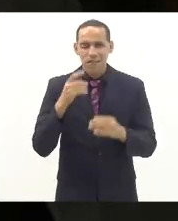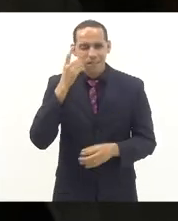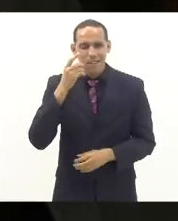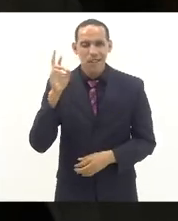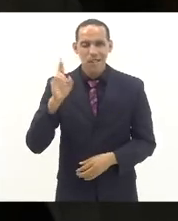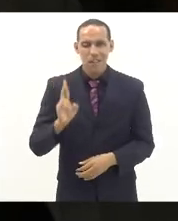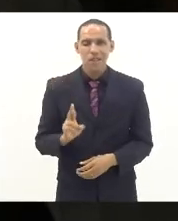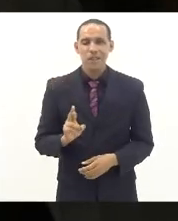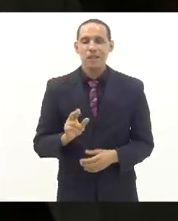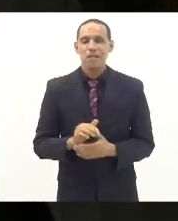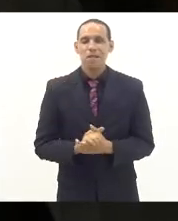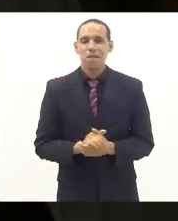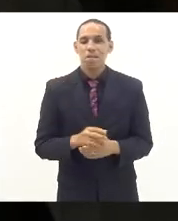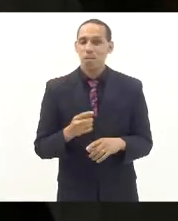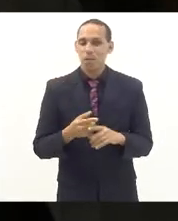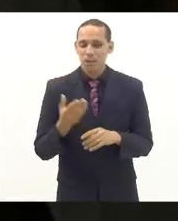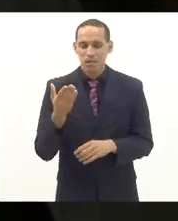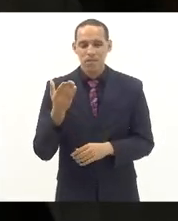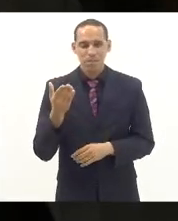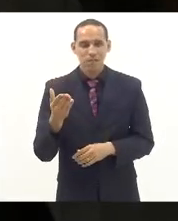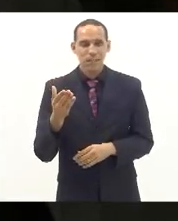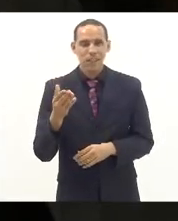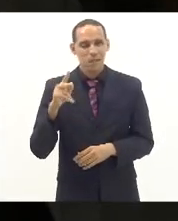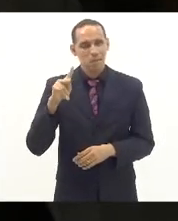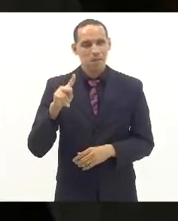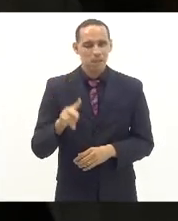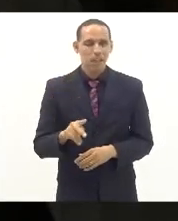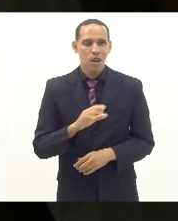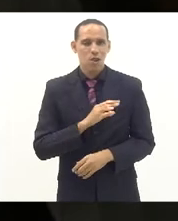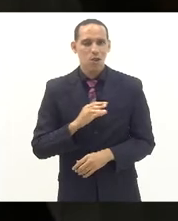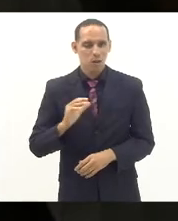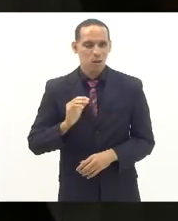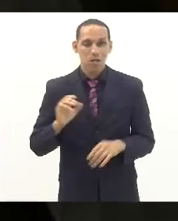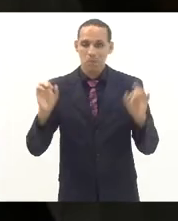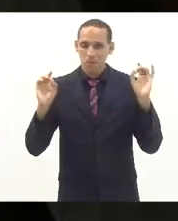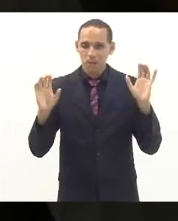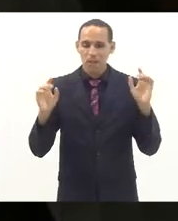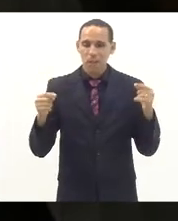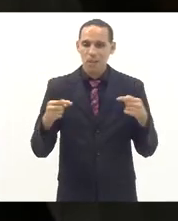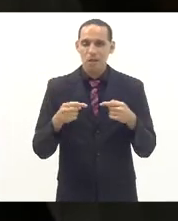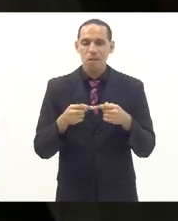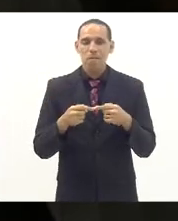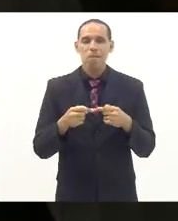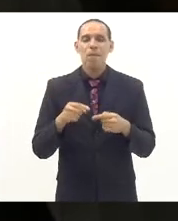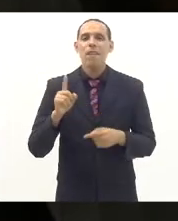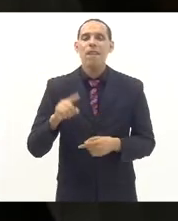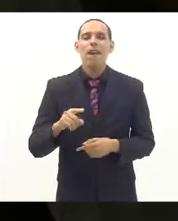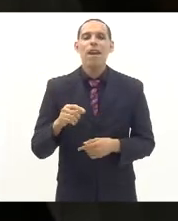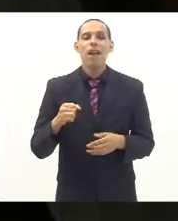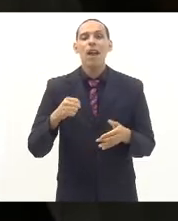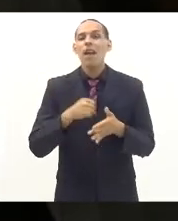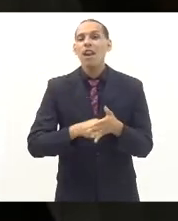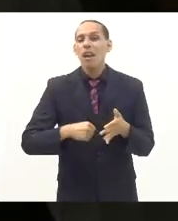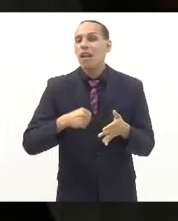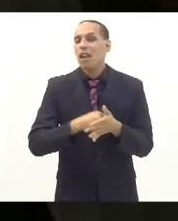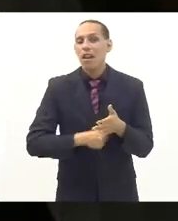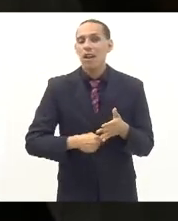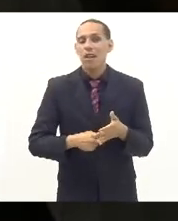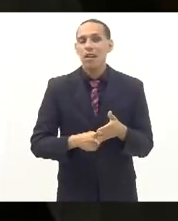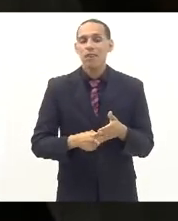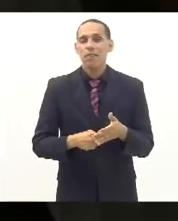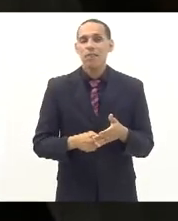deputada Renata Por que Preside comissão especial sobre a matéria que o eixo de enfrentamento